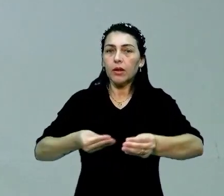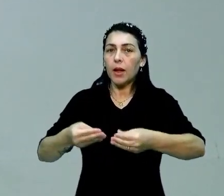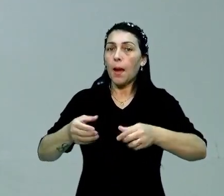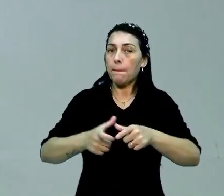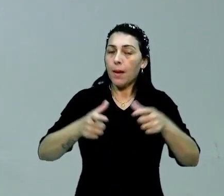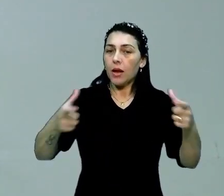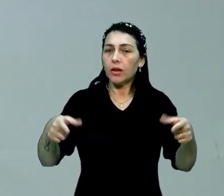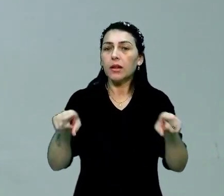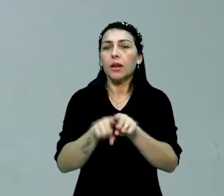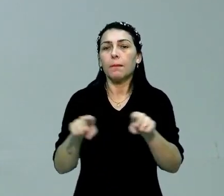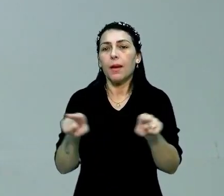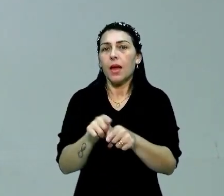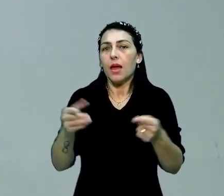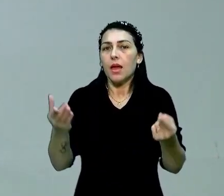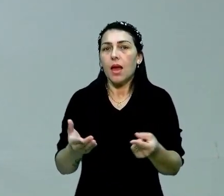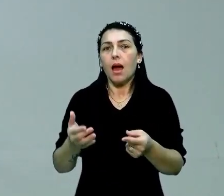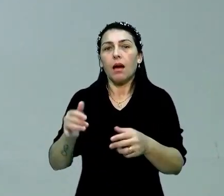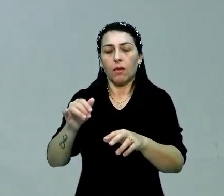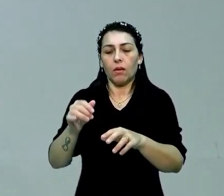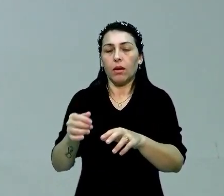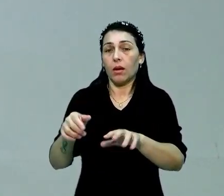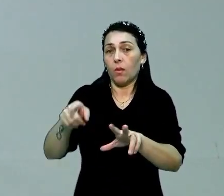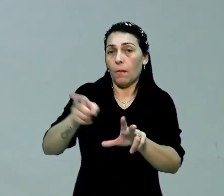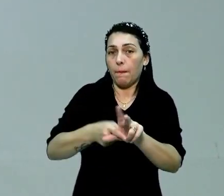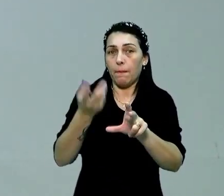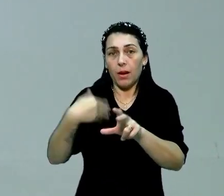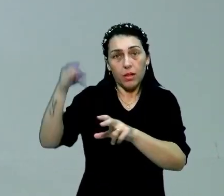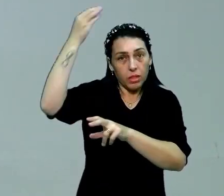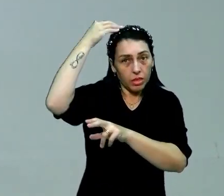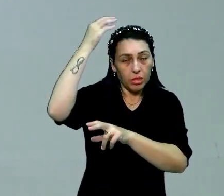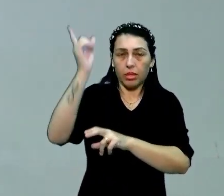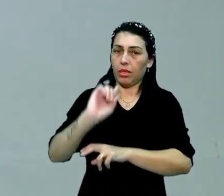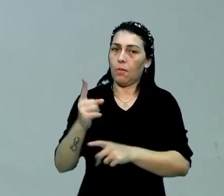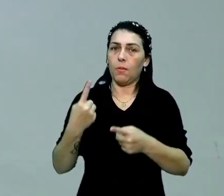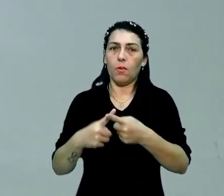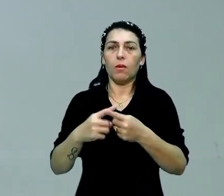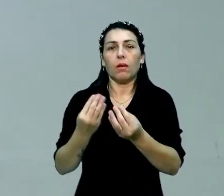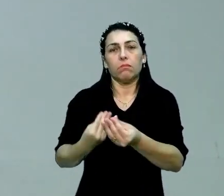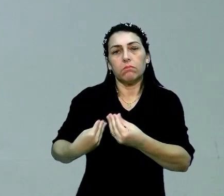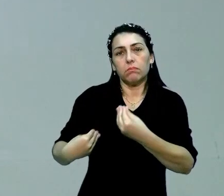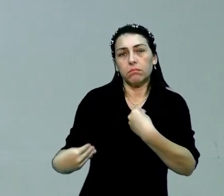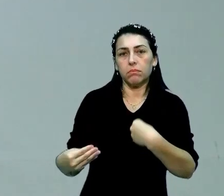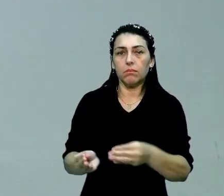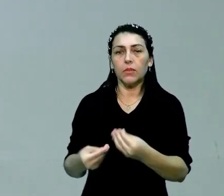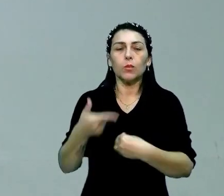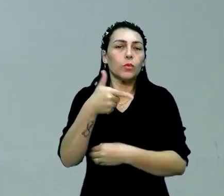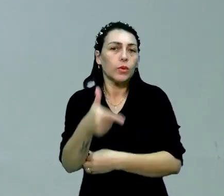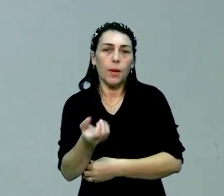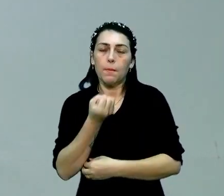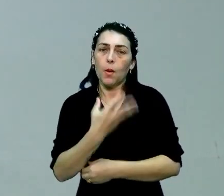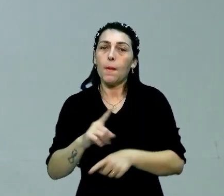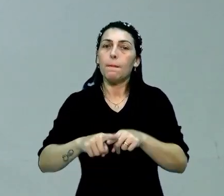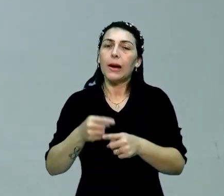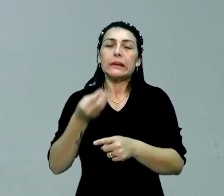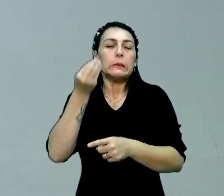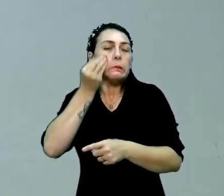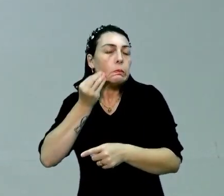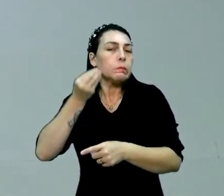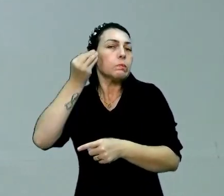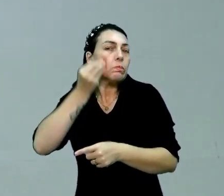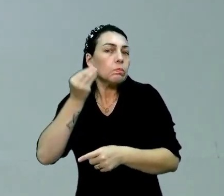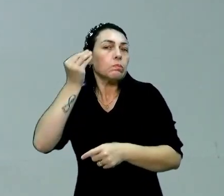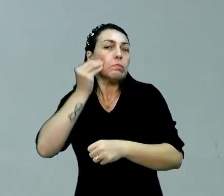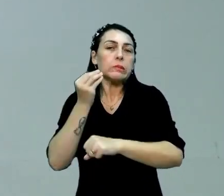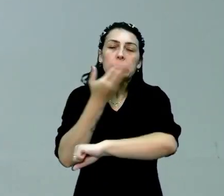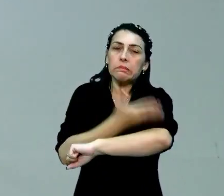maior. Poderia botar agora o meu pé na cabeça? Não, porque eu não tenho uma flexibilidade tão boa. Mas a gente poderia tentar a partir do tempo que a gente começasse a treinar